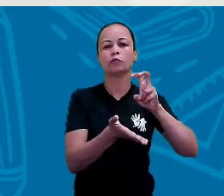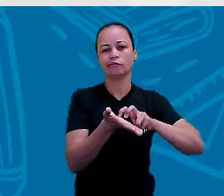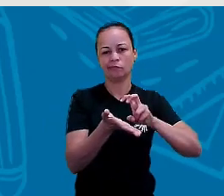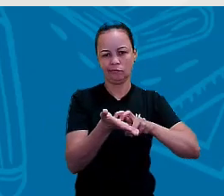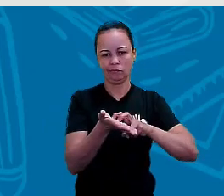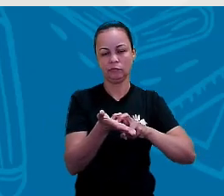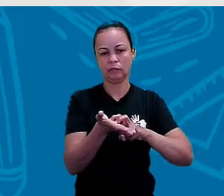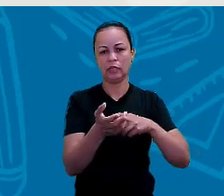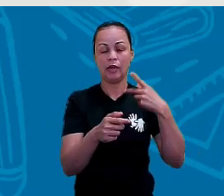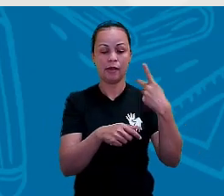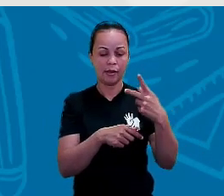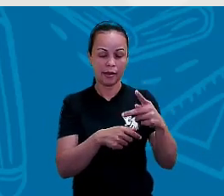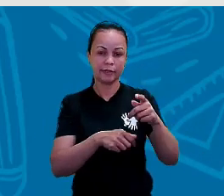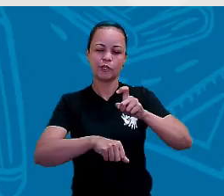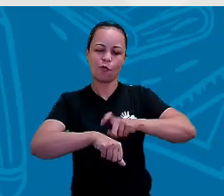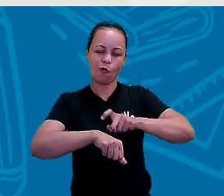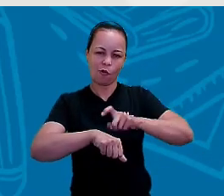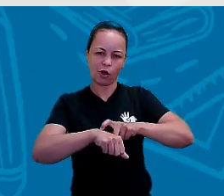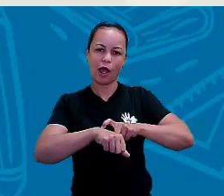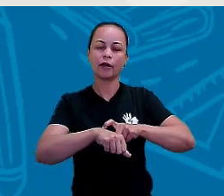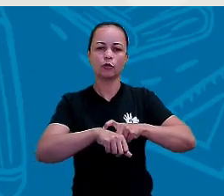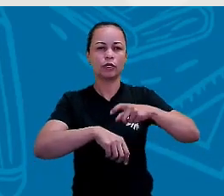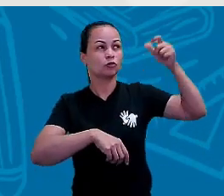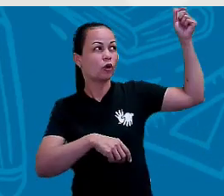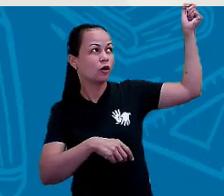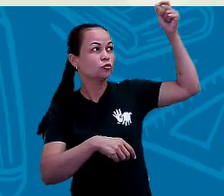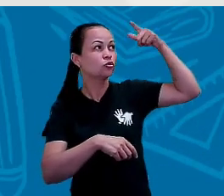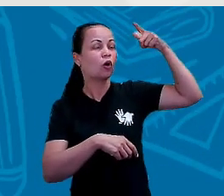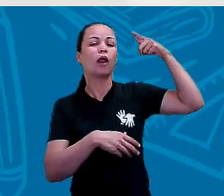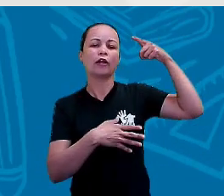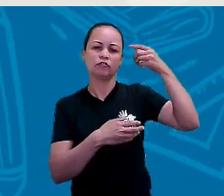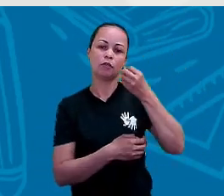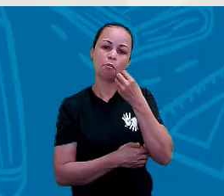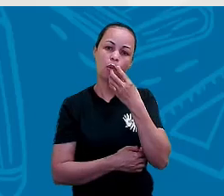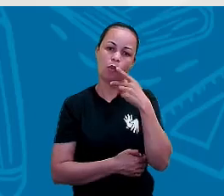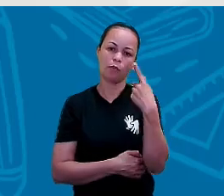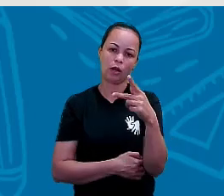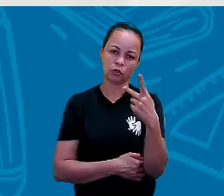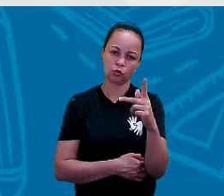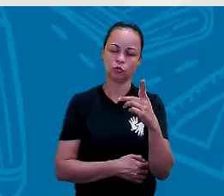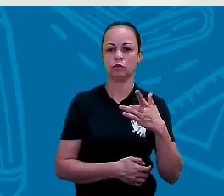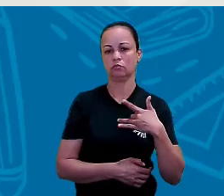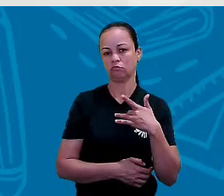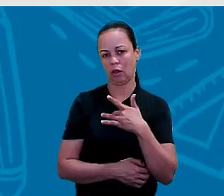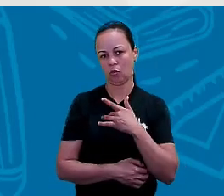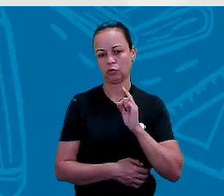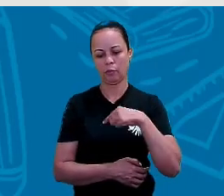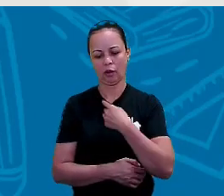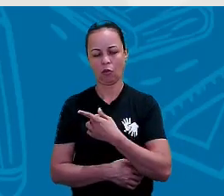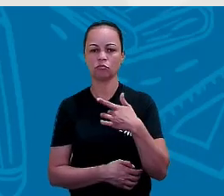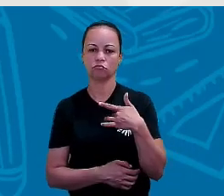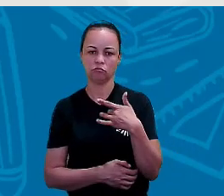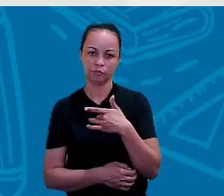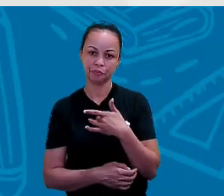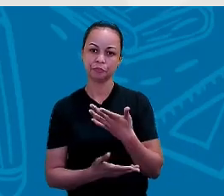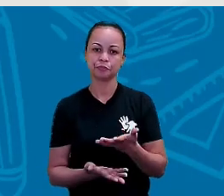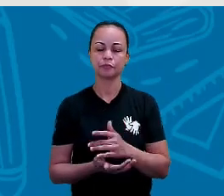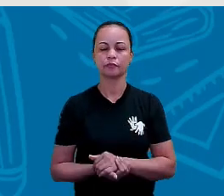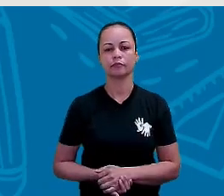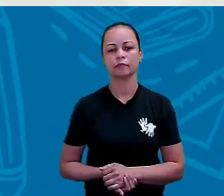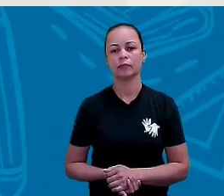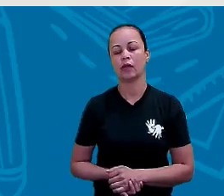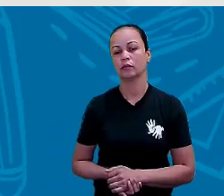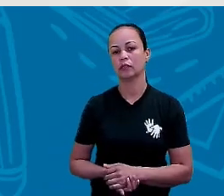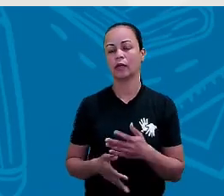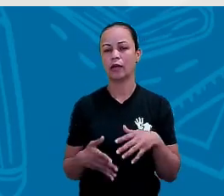São esses os horários em que esses raios solares vão te fazer bem, vão fazer bem à nossa saúde, tá certo? E caso a